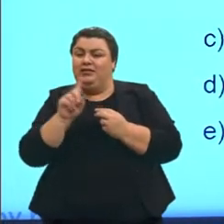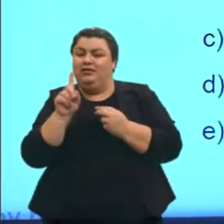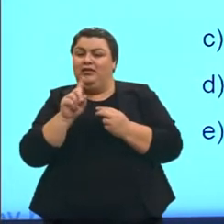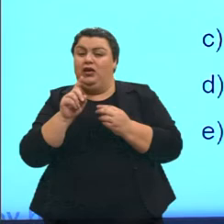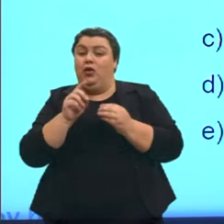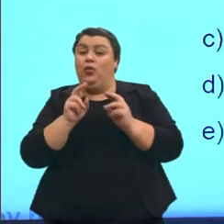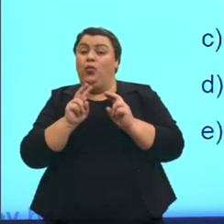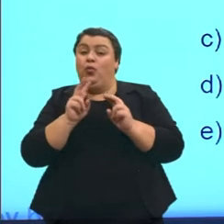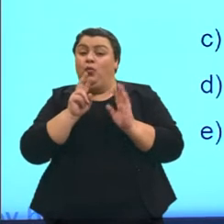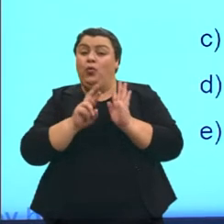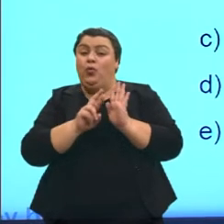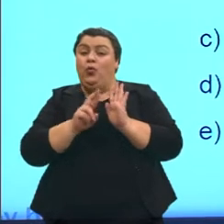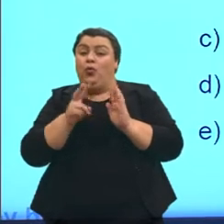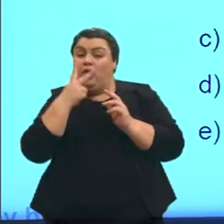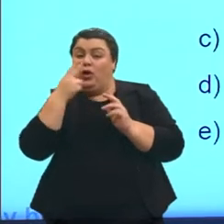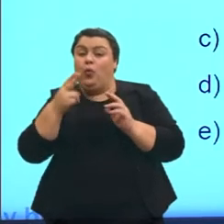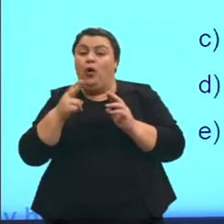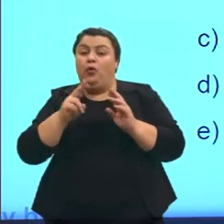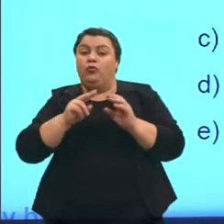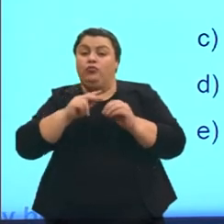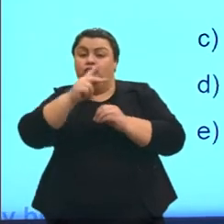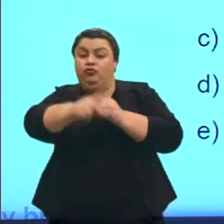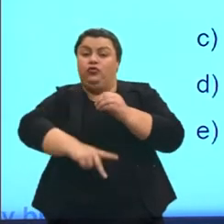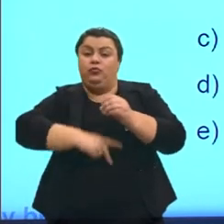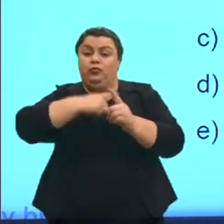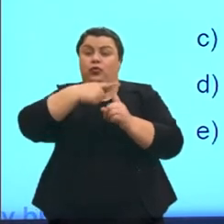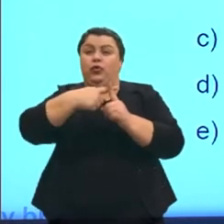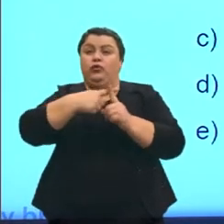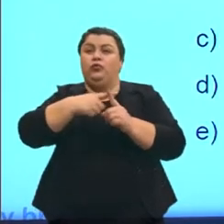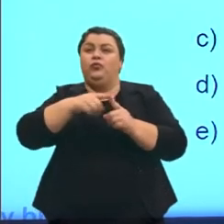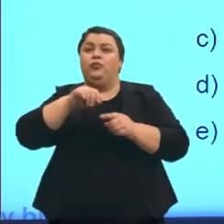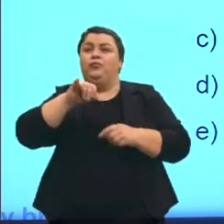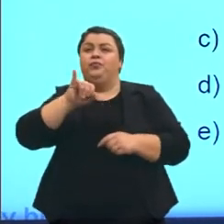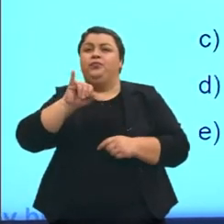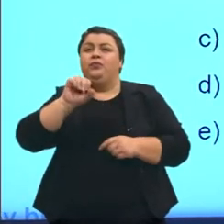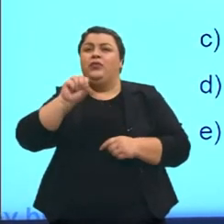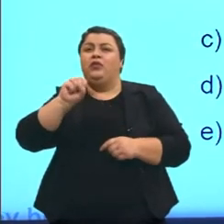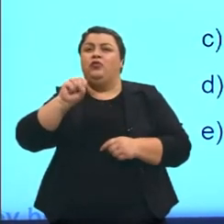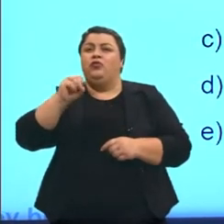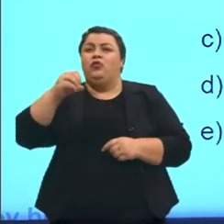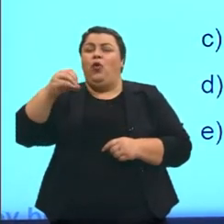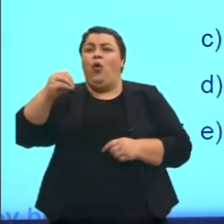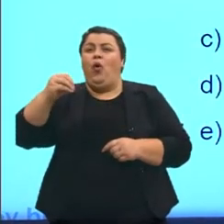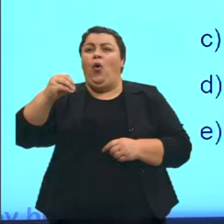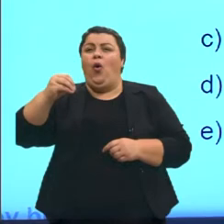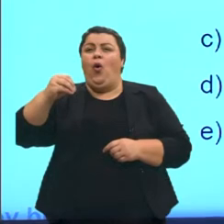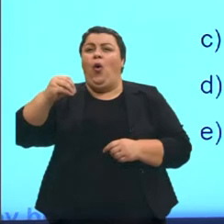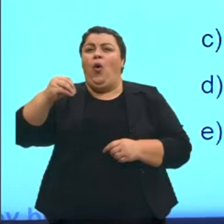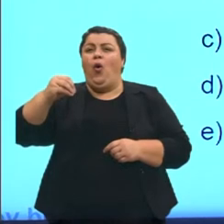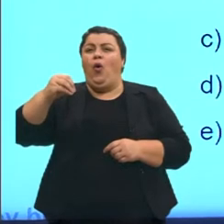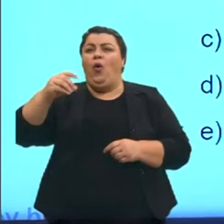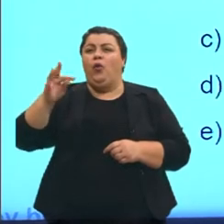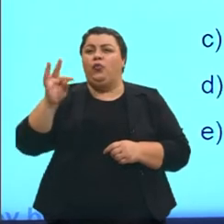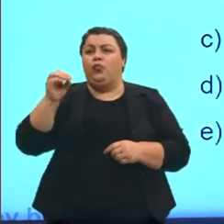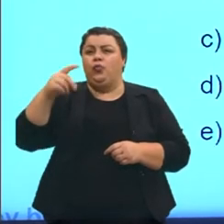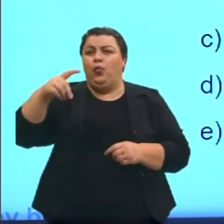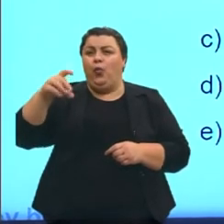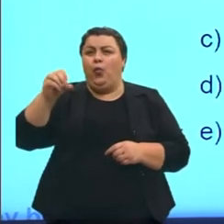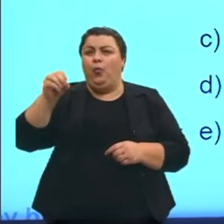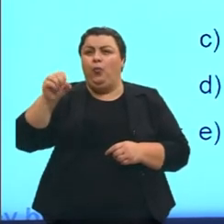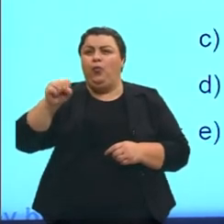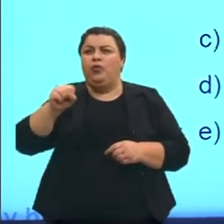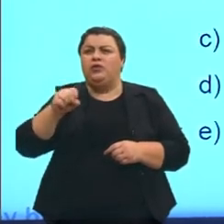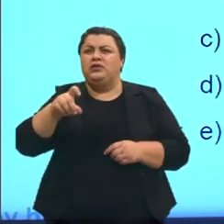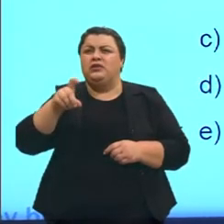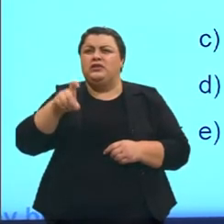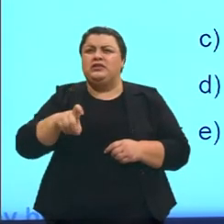prótons Então não é a b isótopos santidade que me químicas que possuem o mesmo número de massa